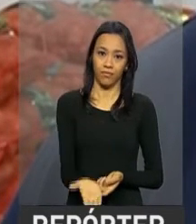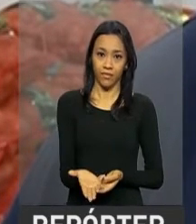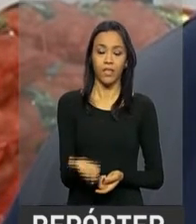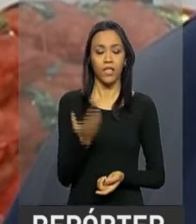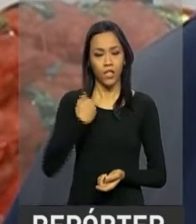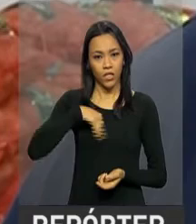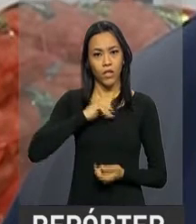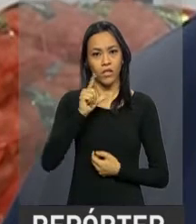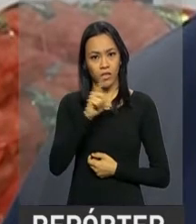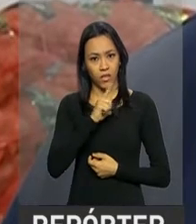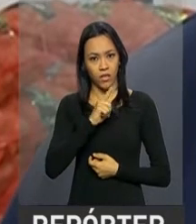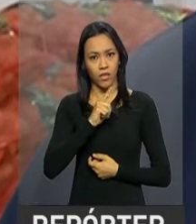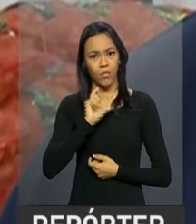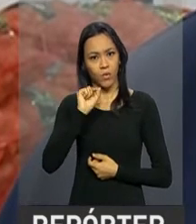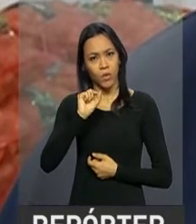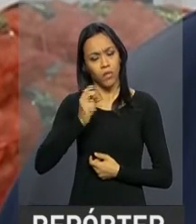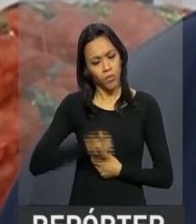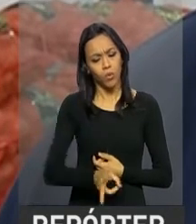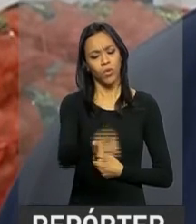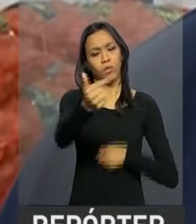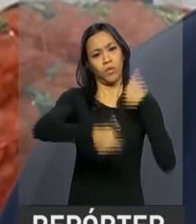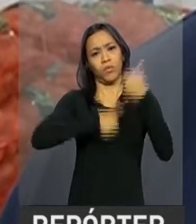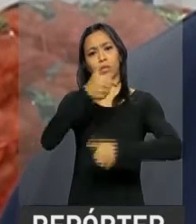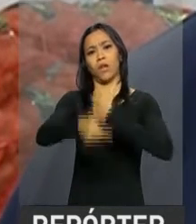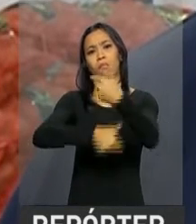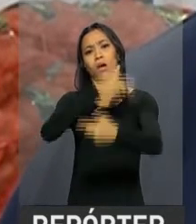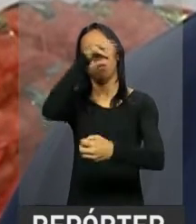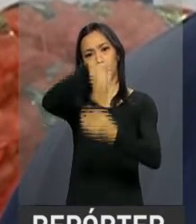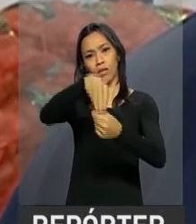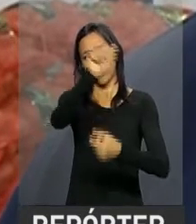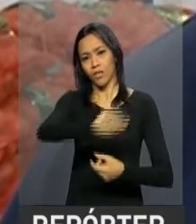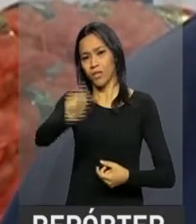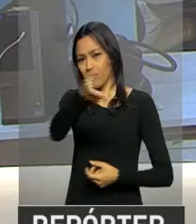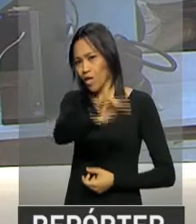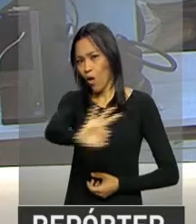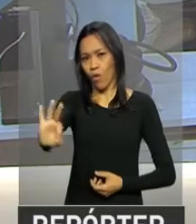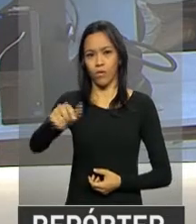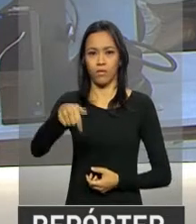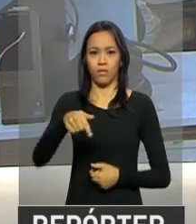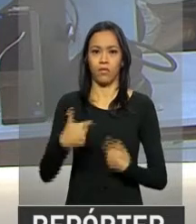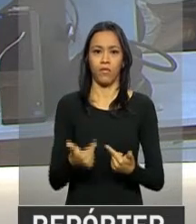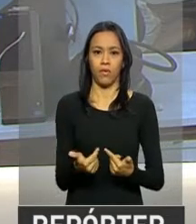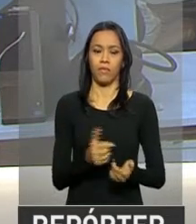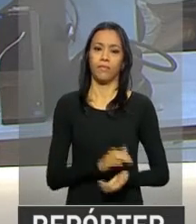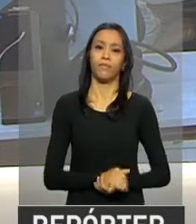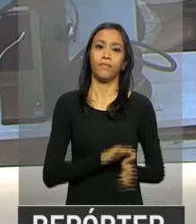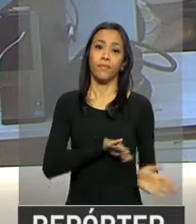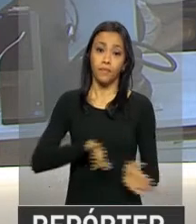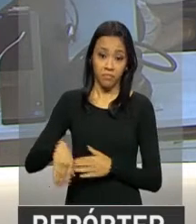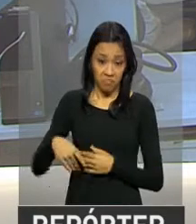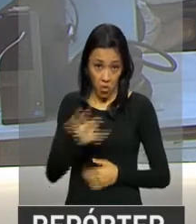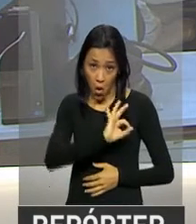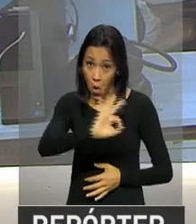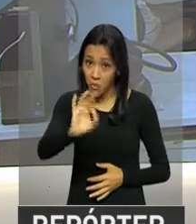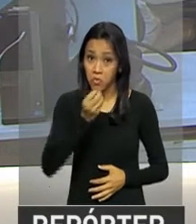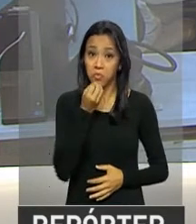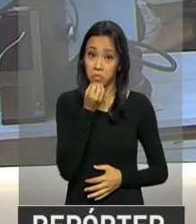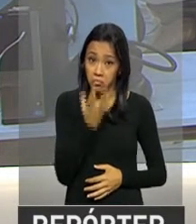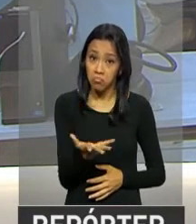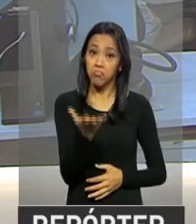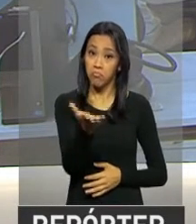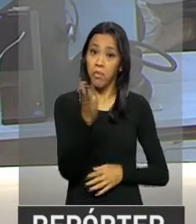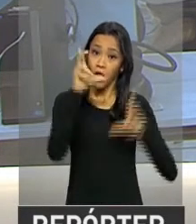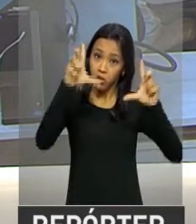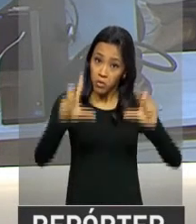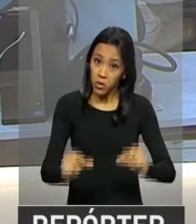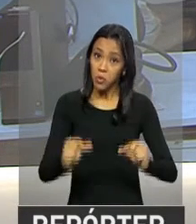nós tenhamos aí o prosseguimento dos nossos trabalhos. Mas é um trabalho excelente. Fundamental esse trabalho dos bancos de alimento para tentar